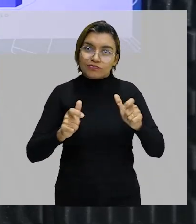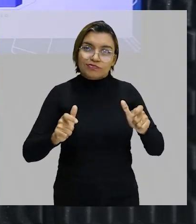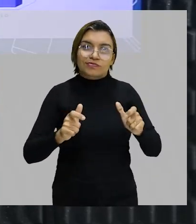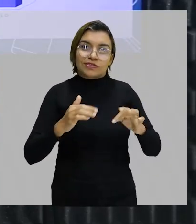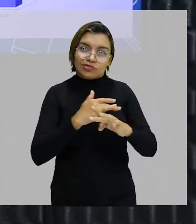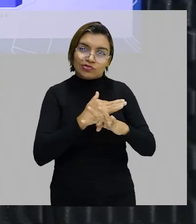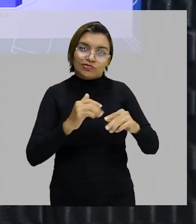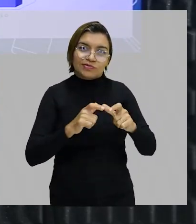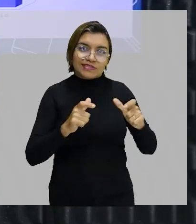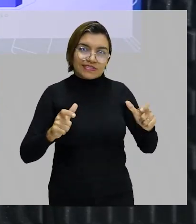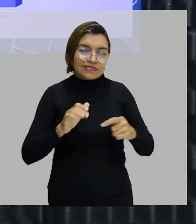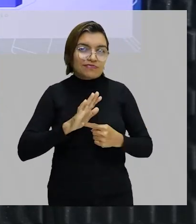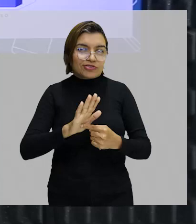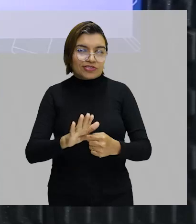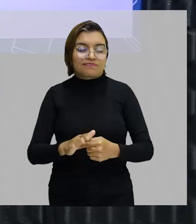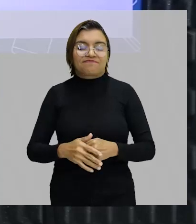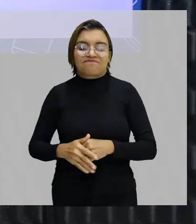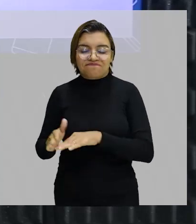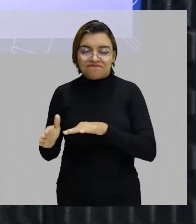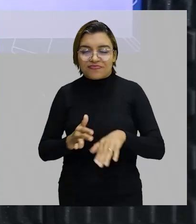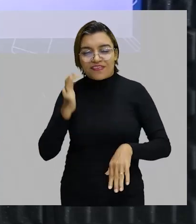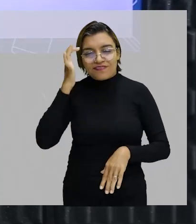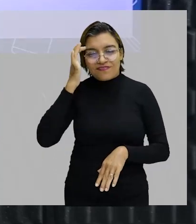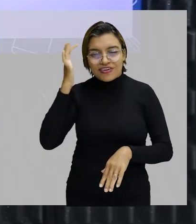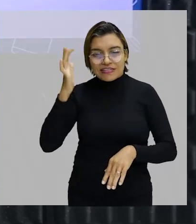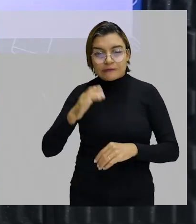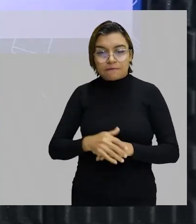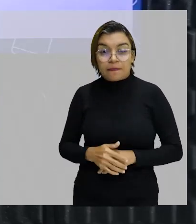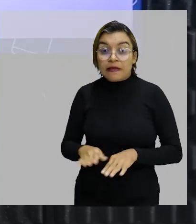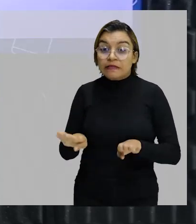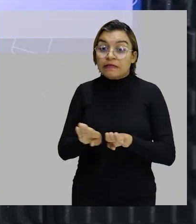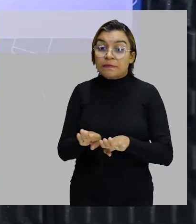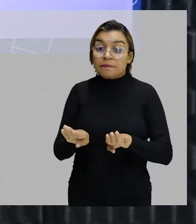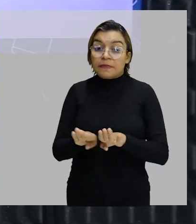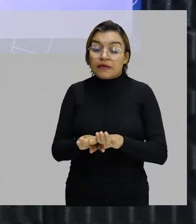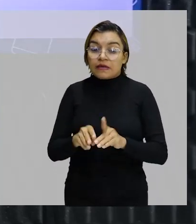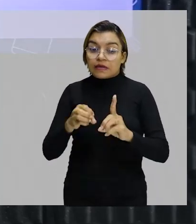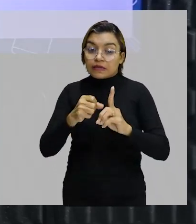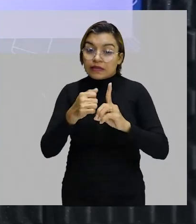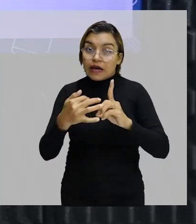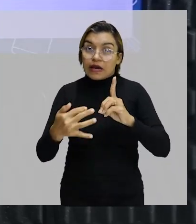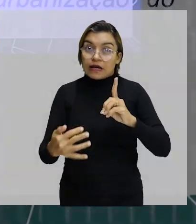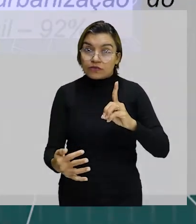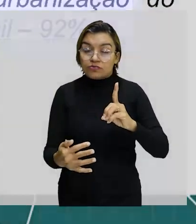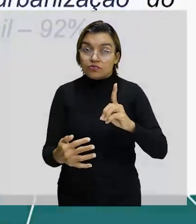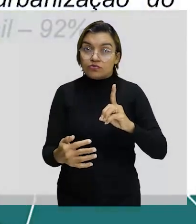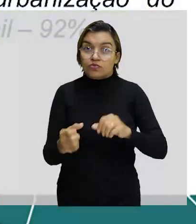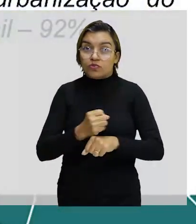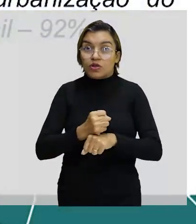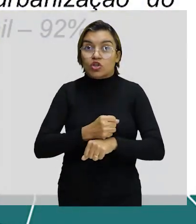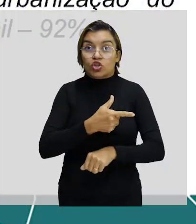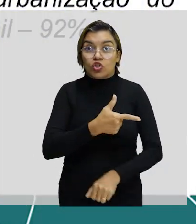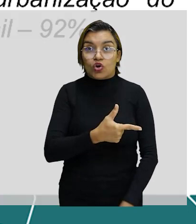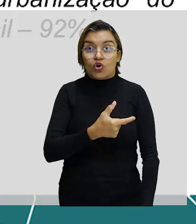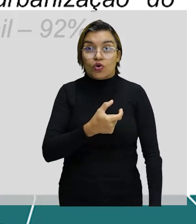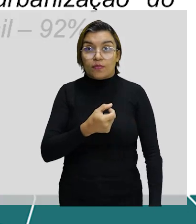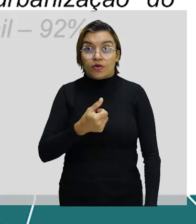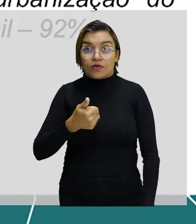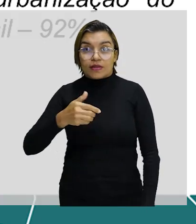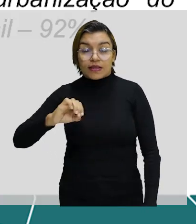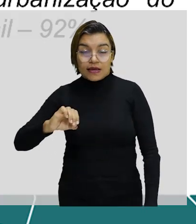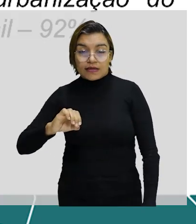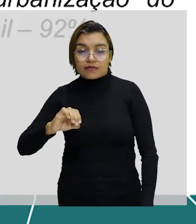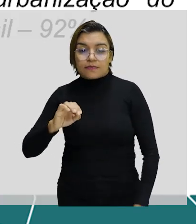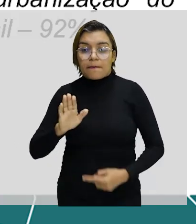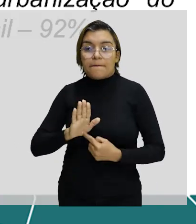Então, muito fácil, Marcos, isso aqui. É bem fácil mesmo. Só para te mostrar em dados de 2010, a gente focar, perceba, galera, que o Brasil é um